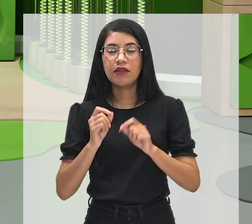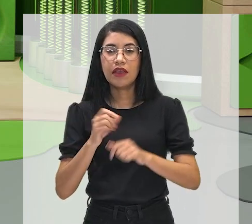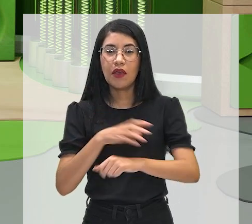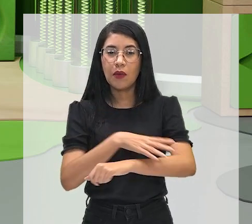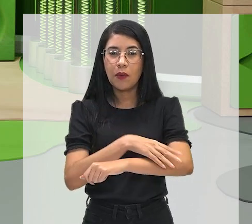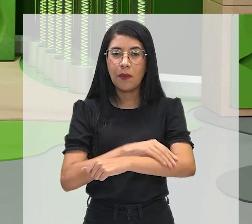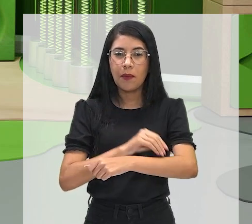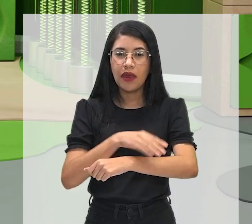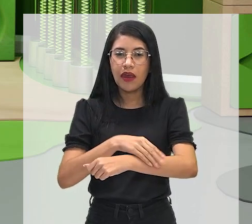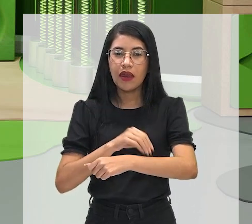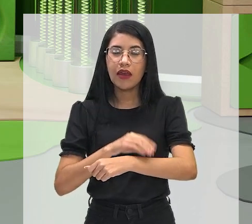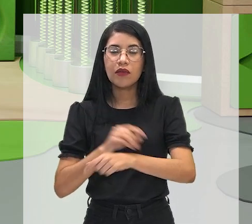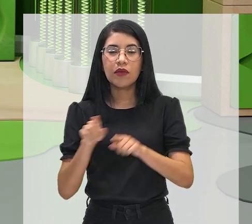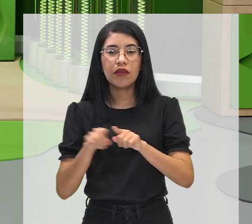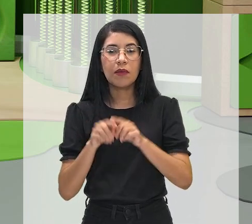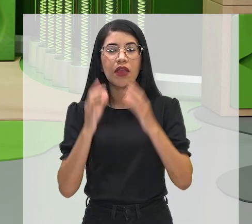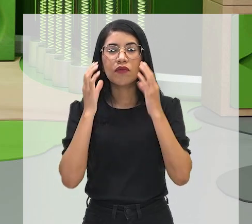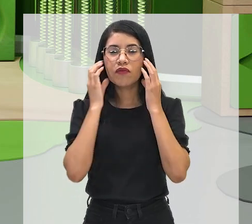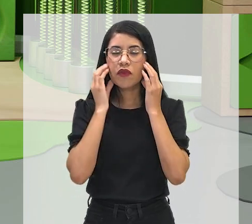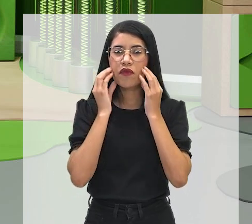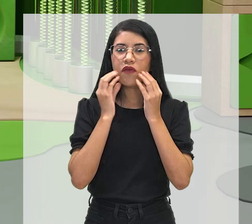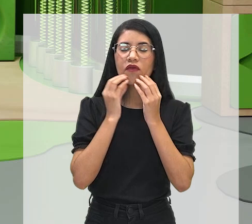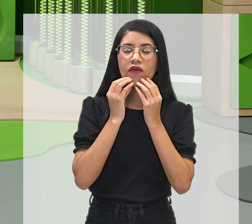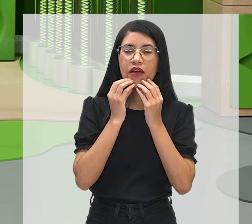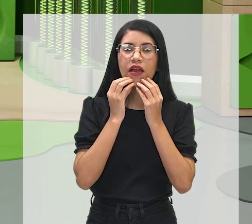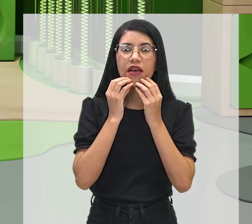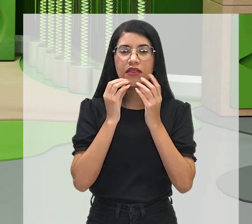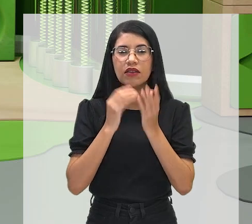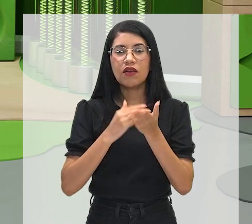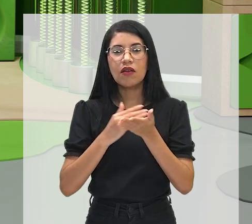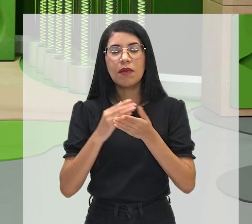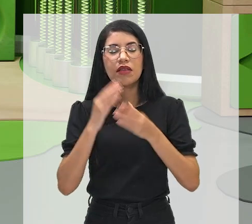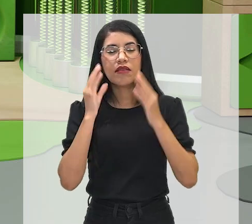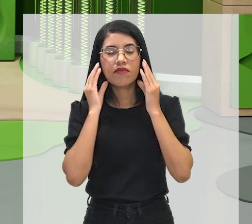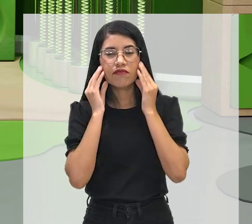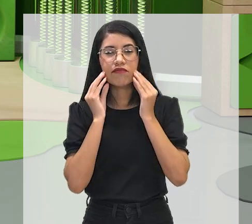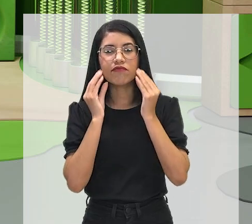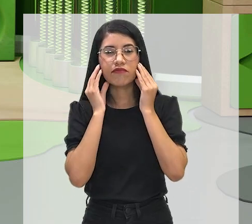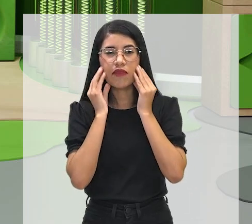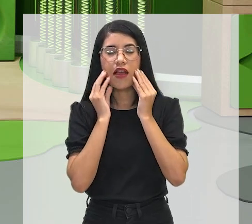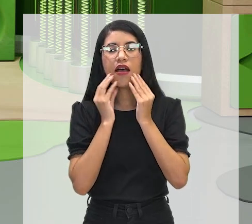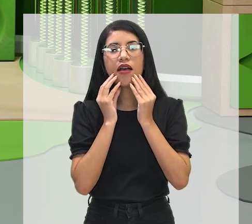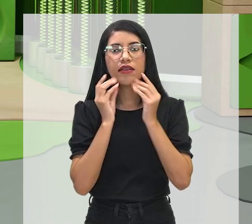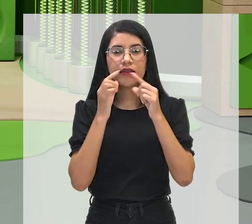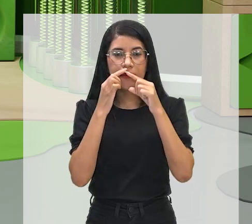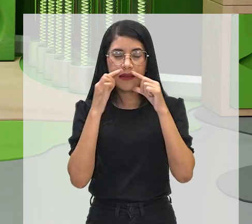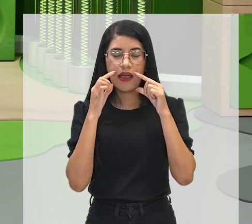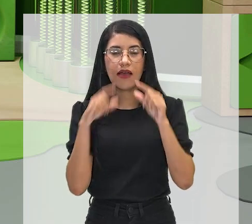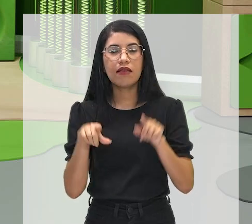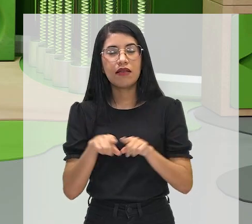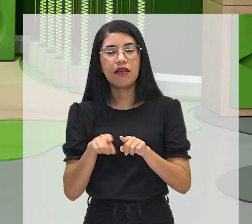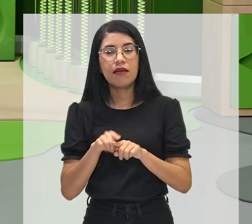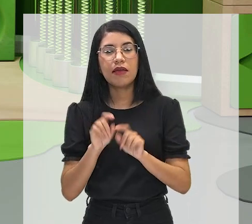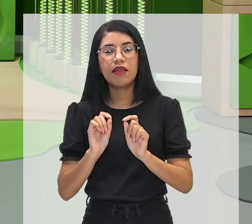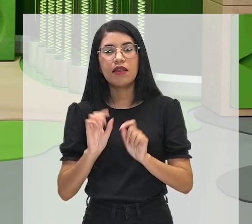surgimento de pelos nas regiões da face, né? Que é quando o menino começa a desenvolver ali uma barba. Também vai